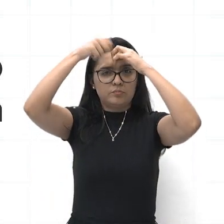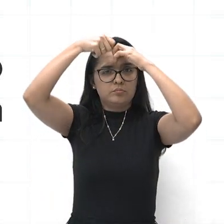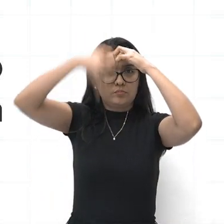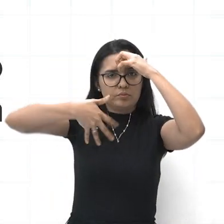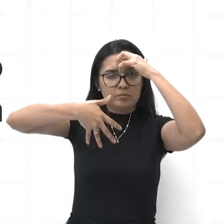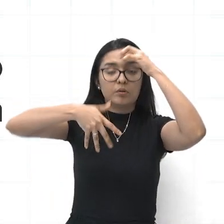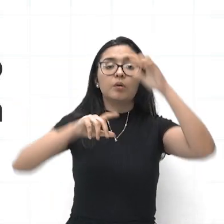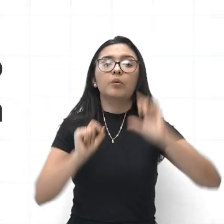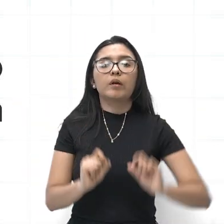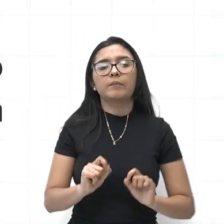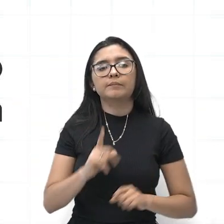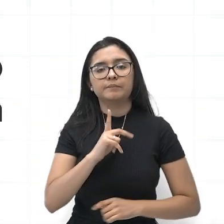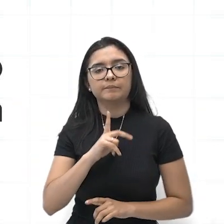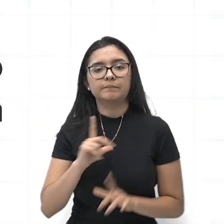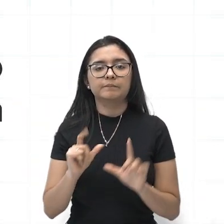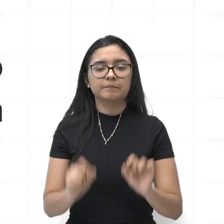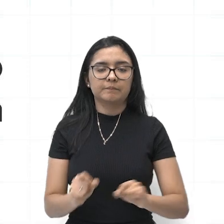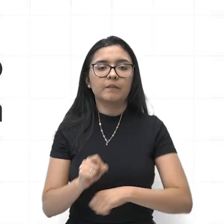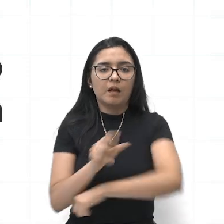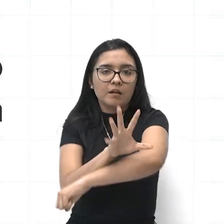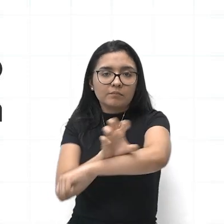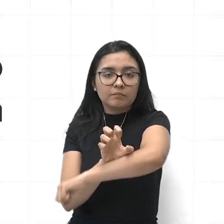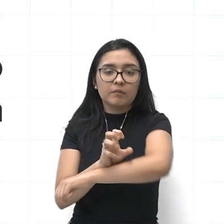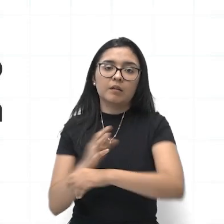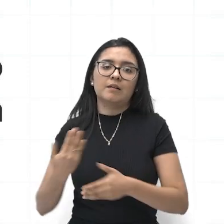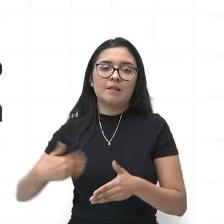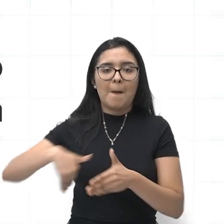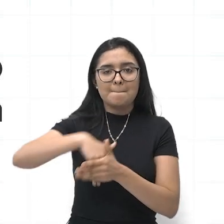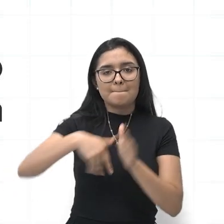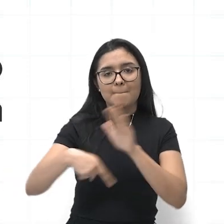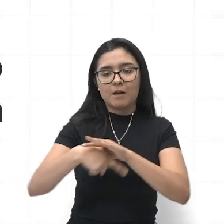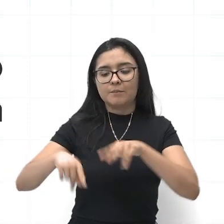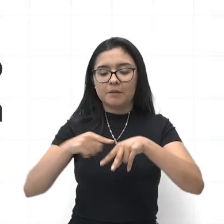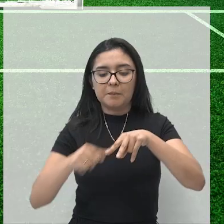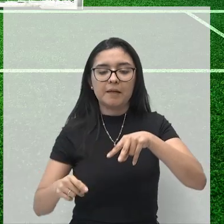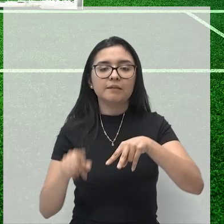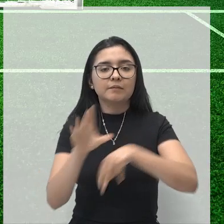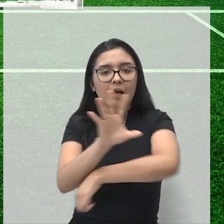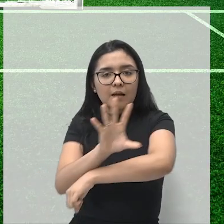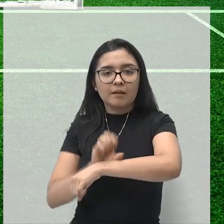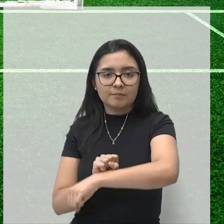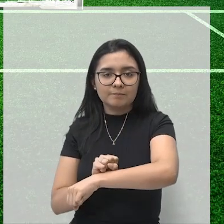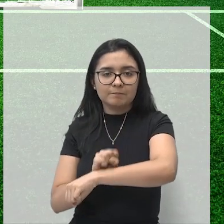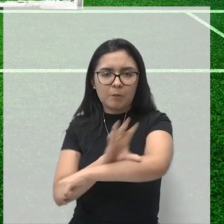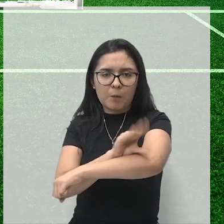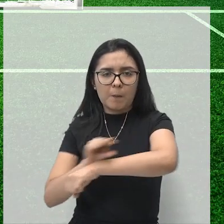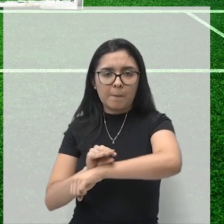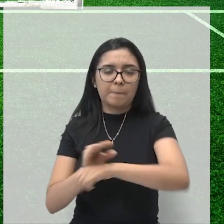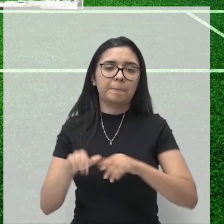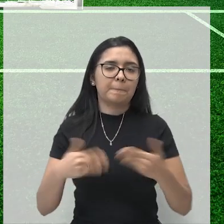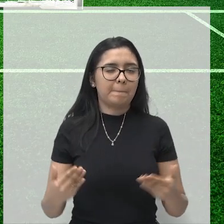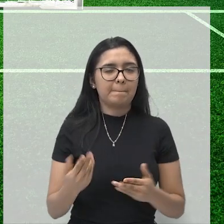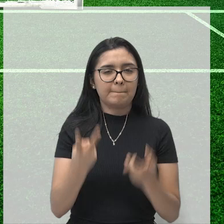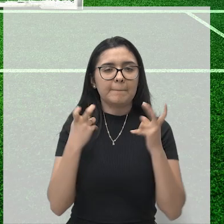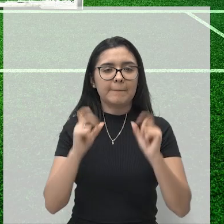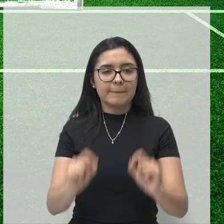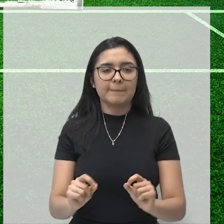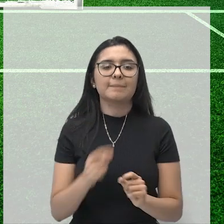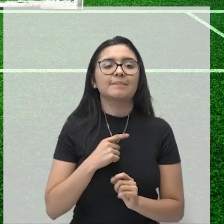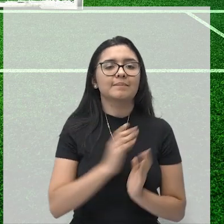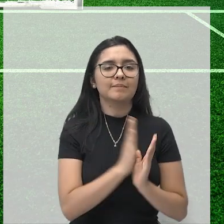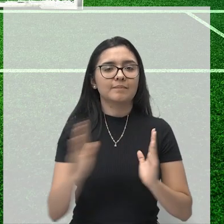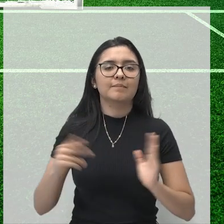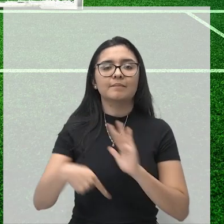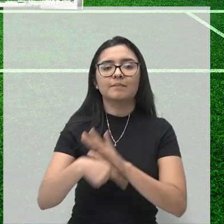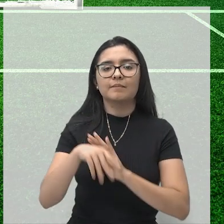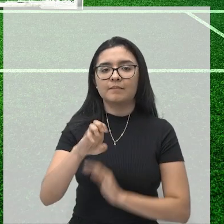que desencadeiam a contração muscular. Olha só que interessante esse processo da execução,